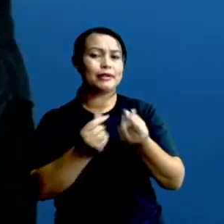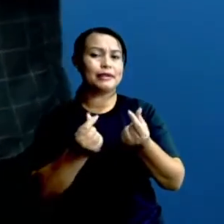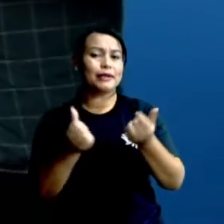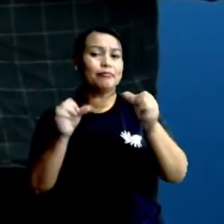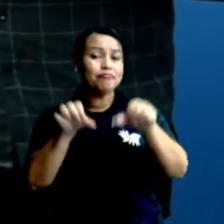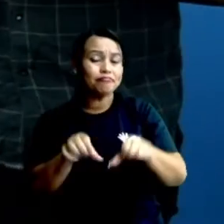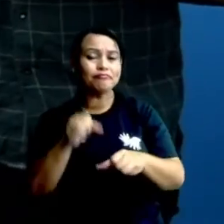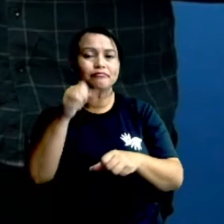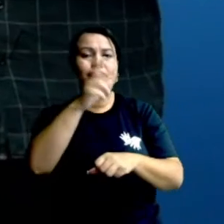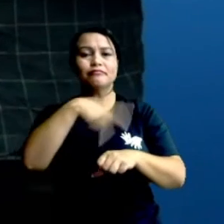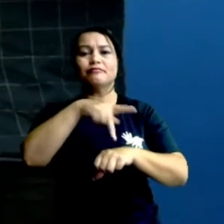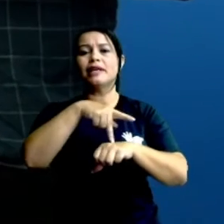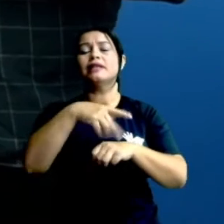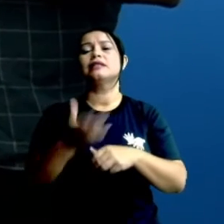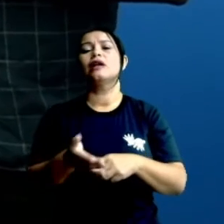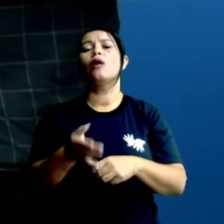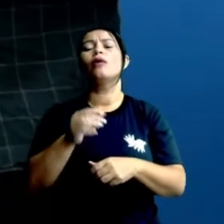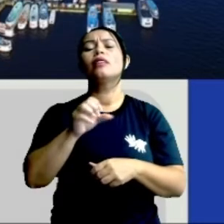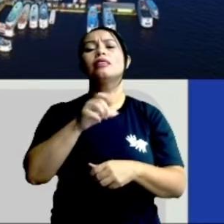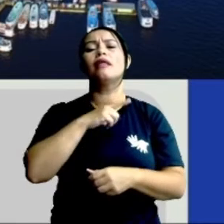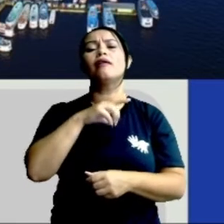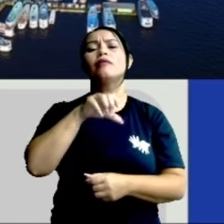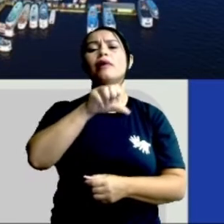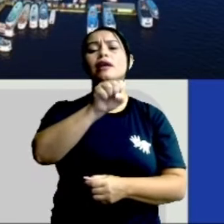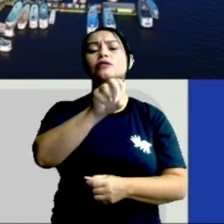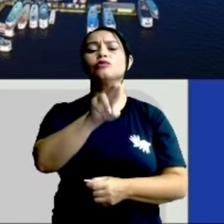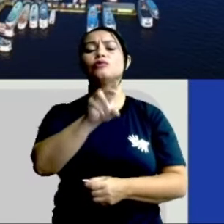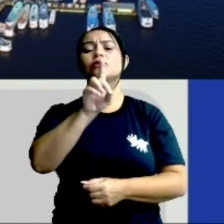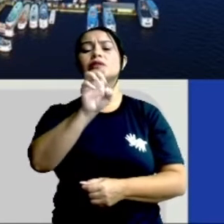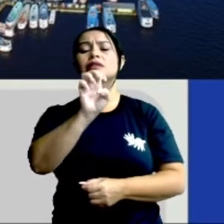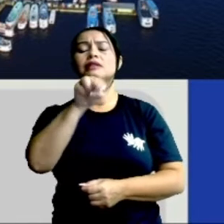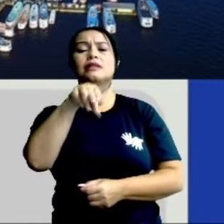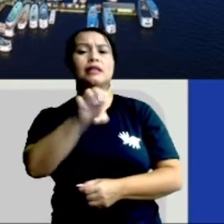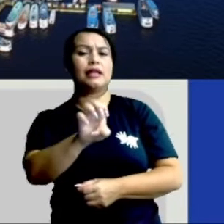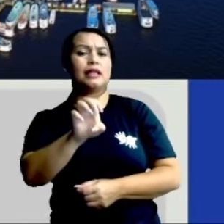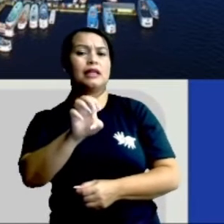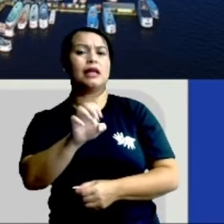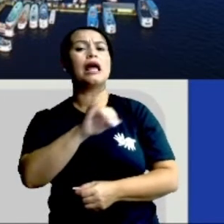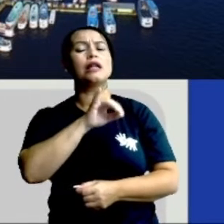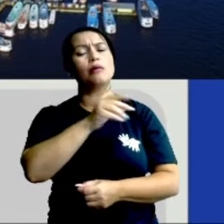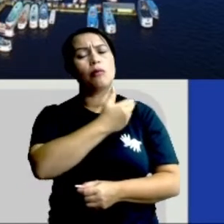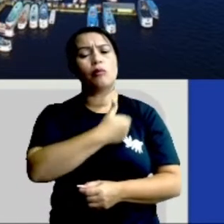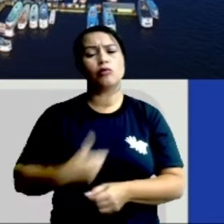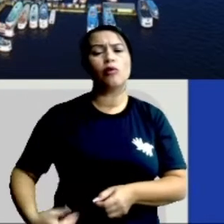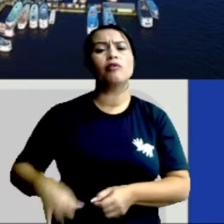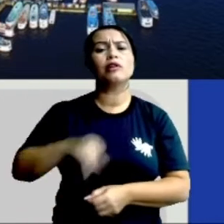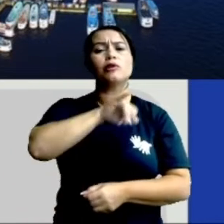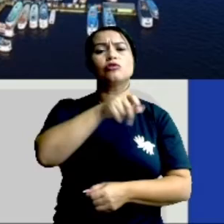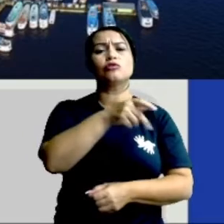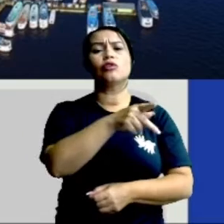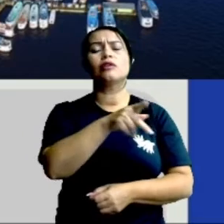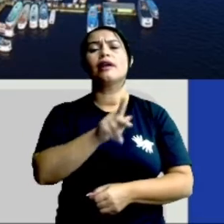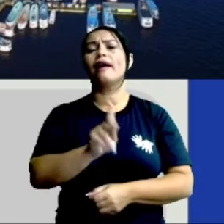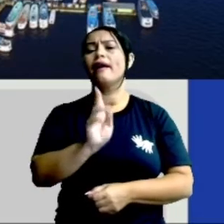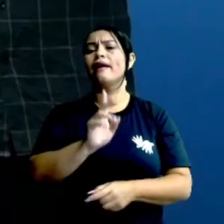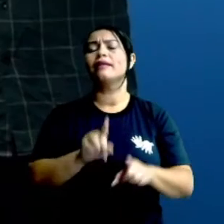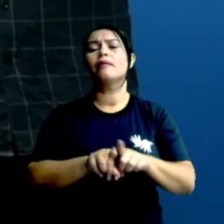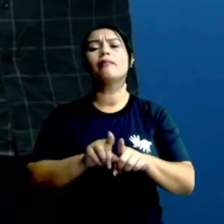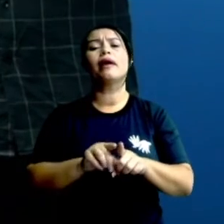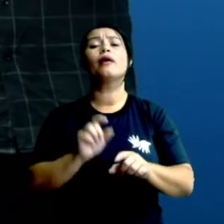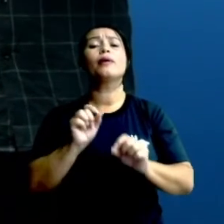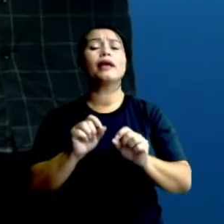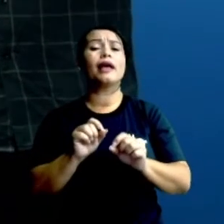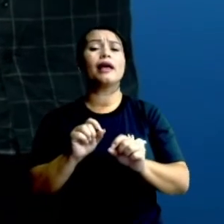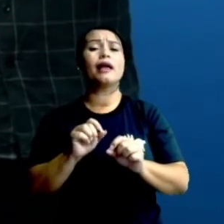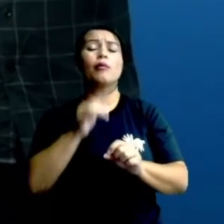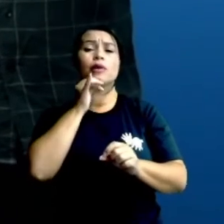criação da SUDENE, no governo de JK, SUDENE que seria a Superintendência de Desenvolvimento do Nordeste, tá? O que é que seria